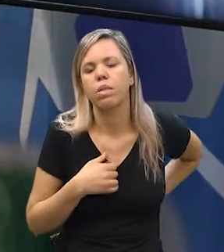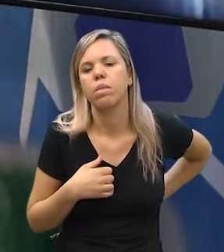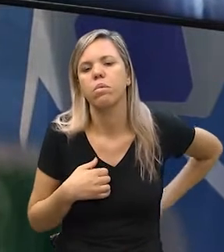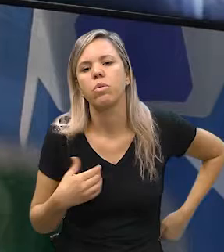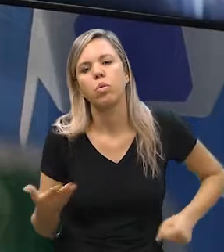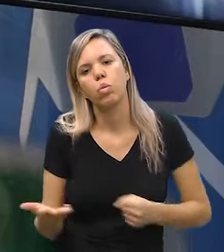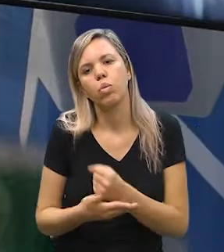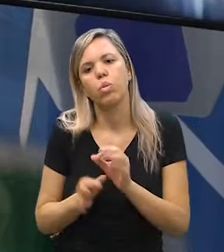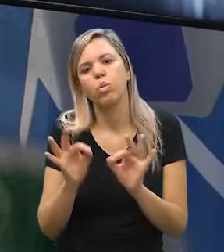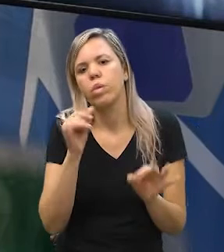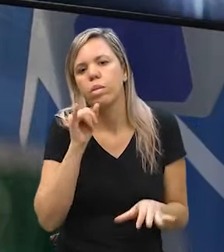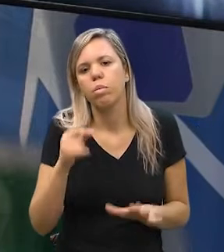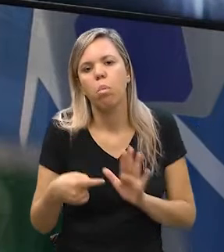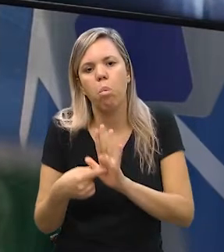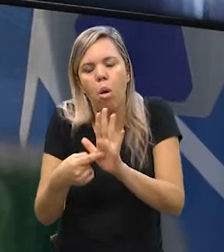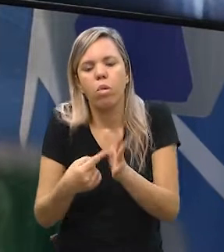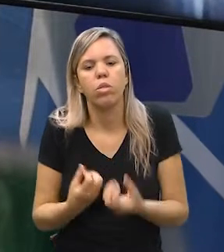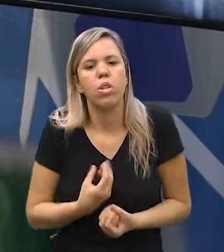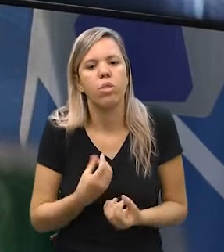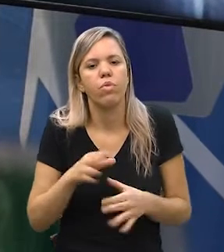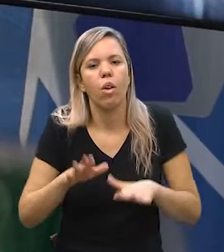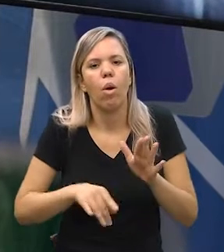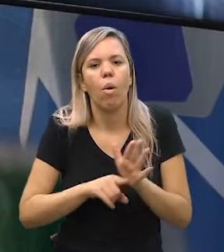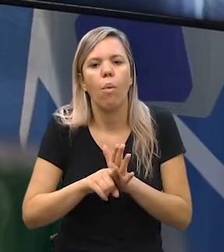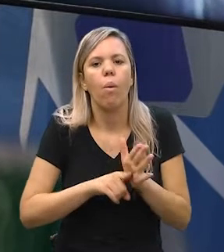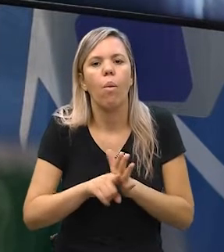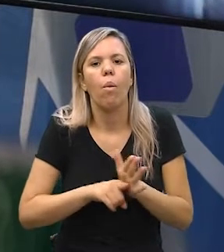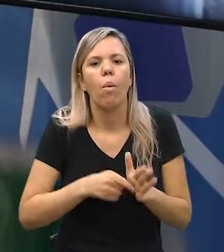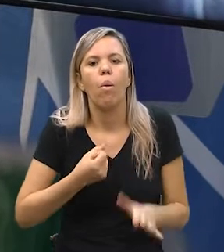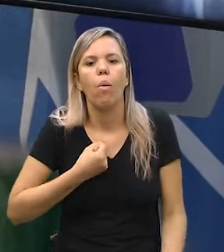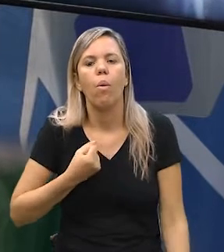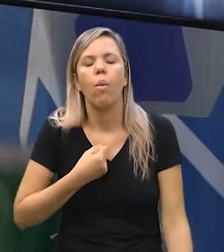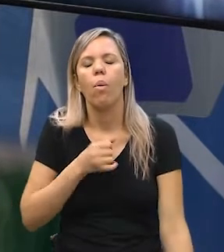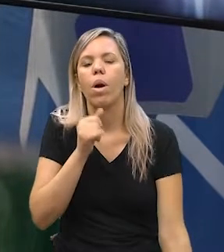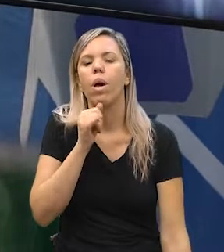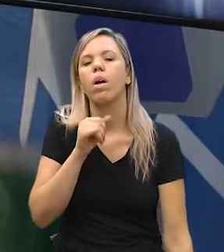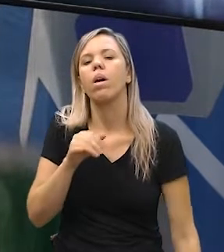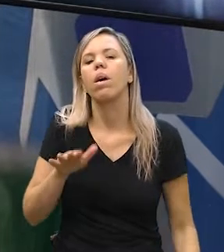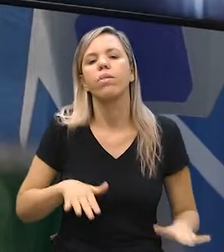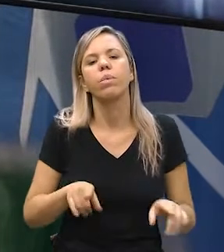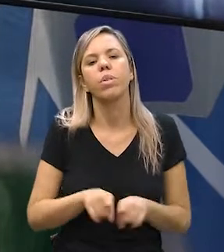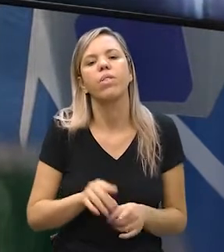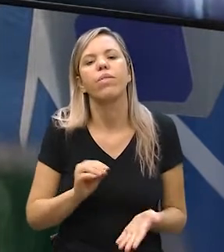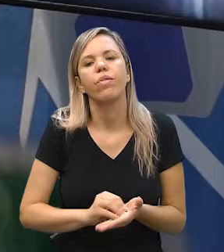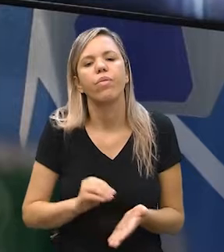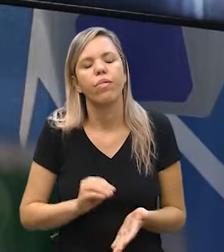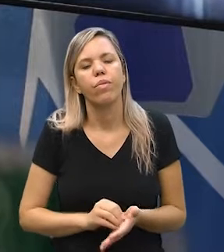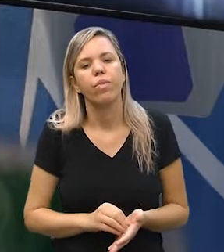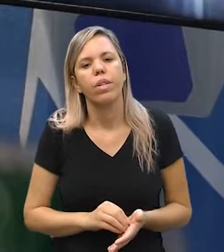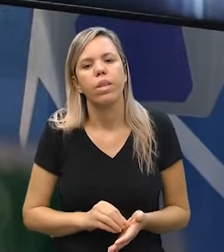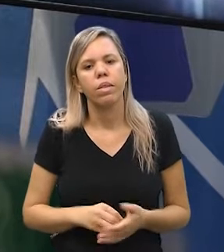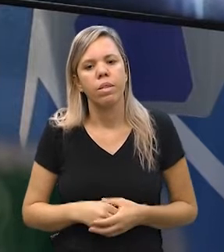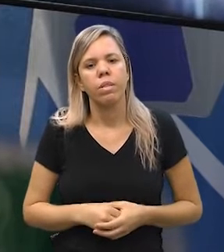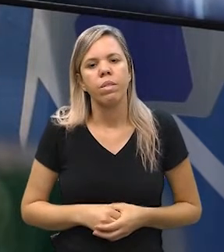você acabou de dizer, de mostrar os dados, as estatísticas, os números, mas às vezes falta aquela